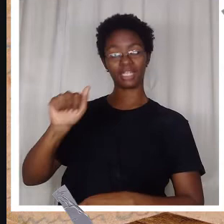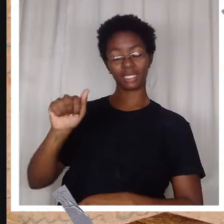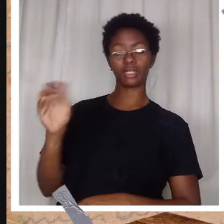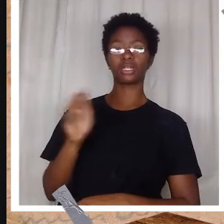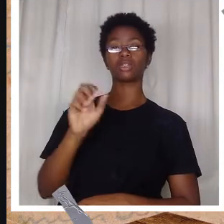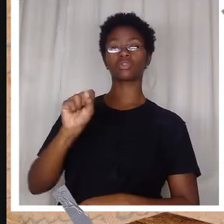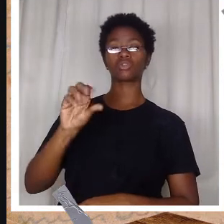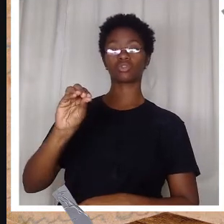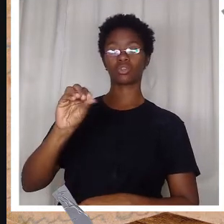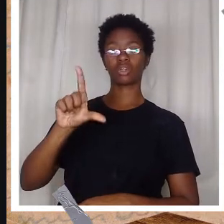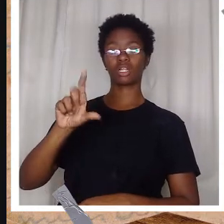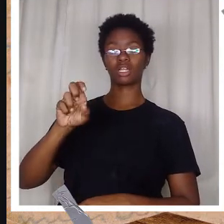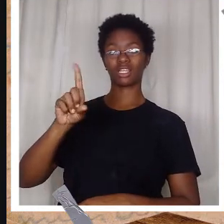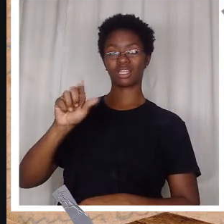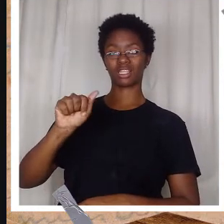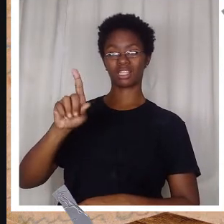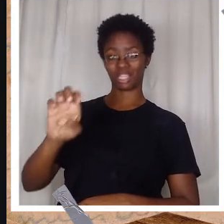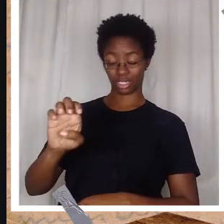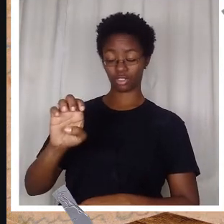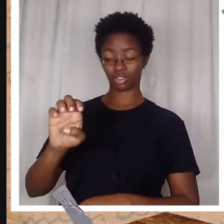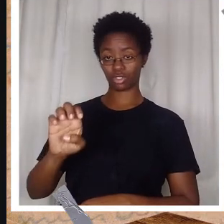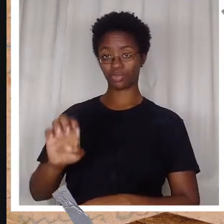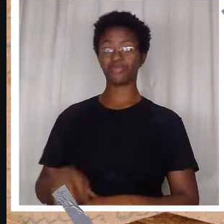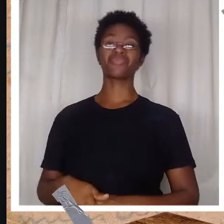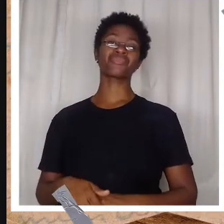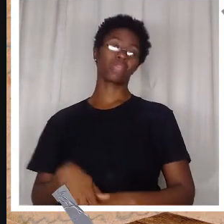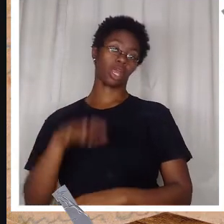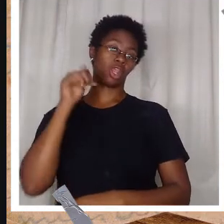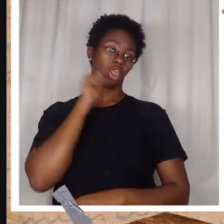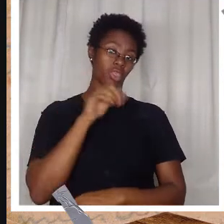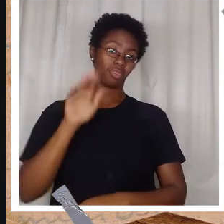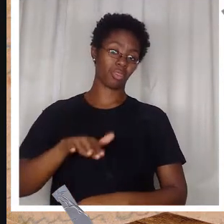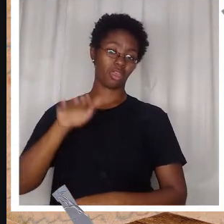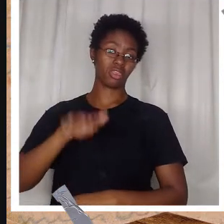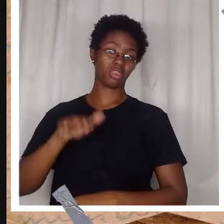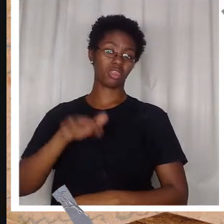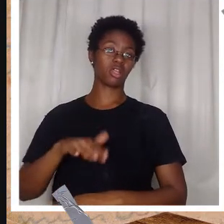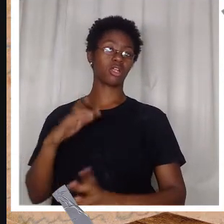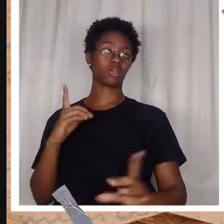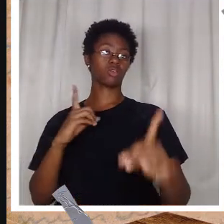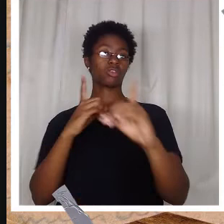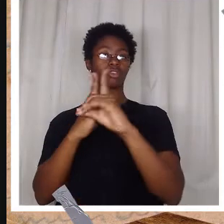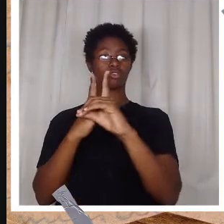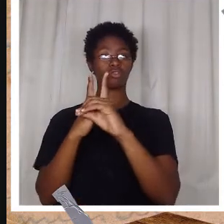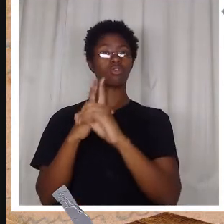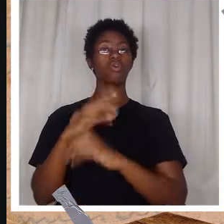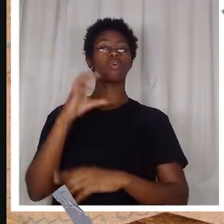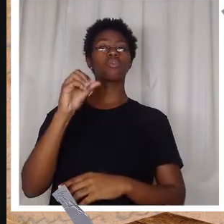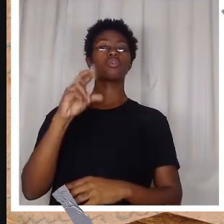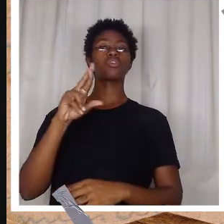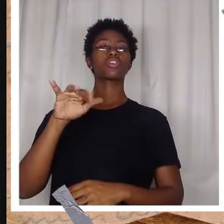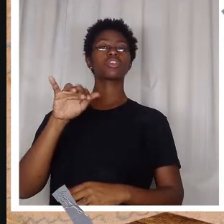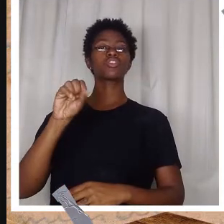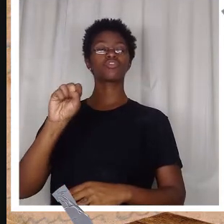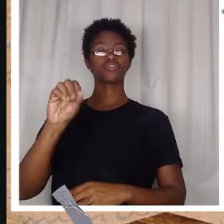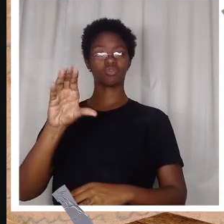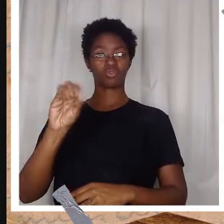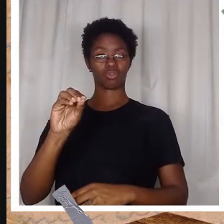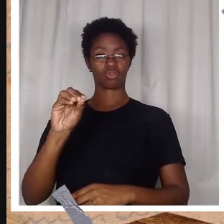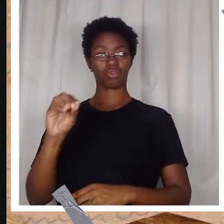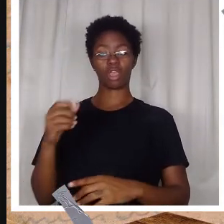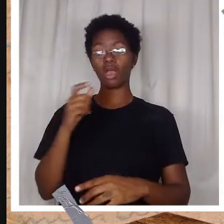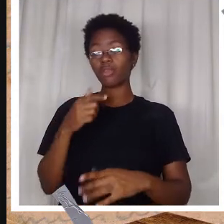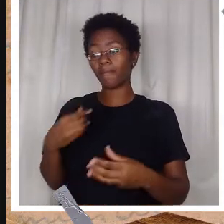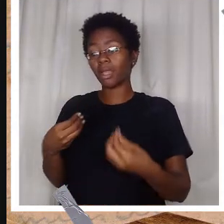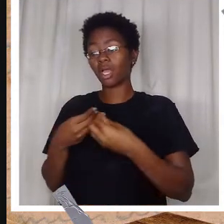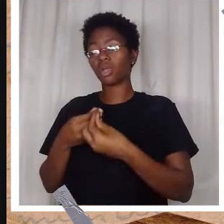ao Brasil. Ainda menina, Maria da Soledade encontrou uma corisco na beira do rio que corta a cidade de